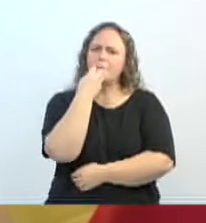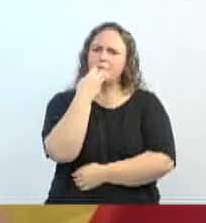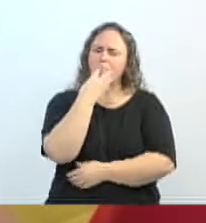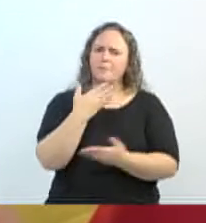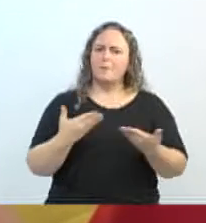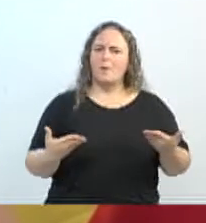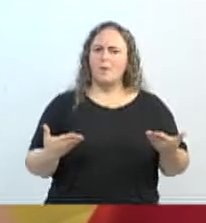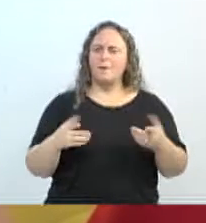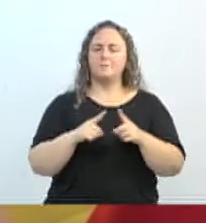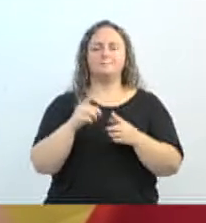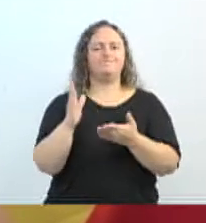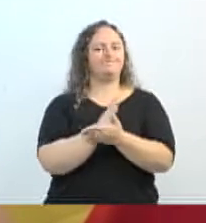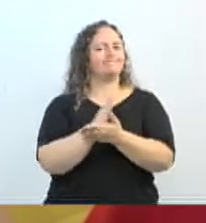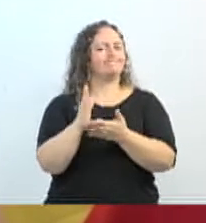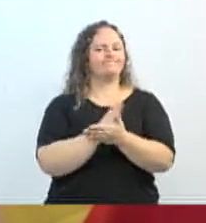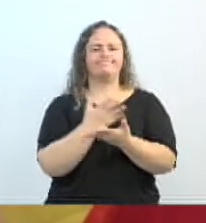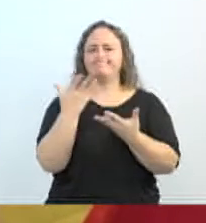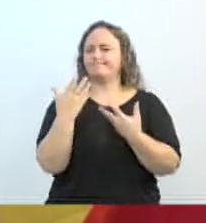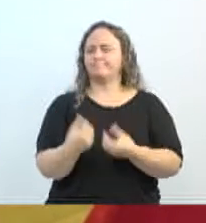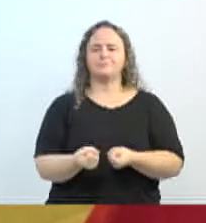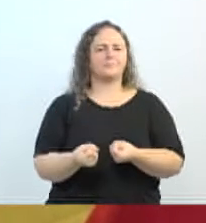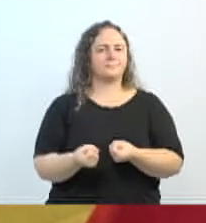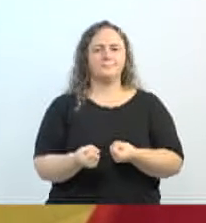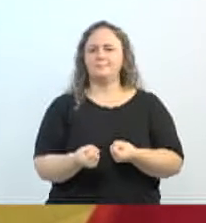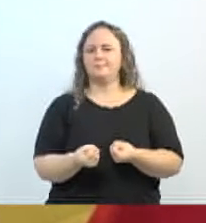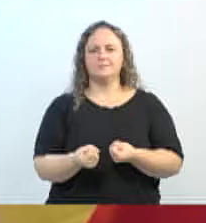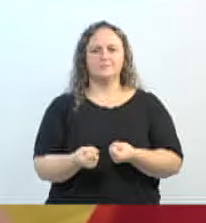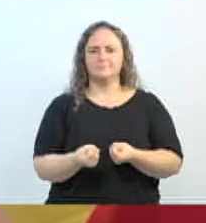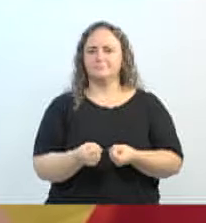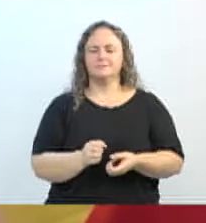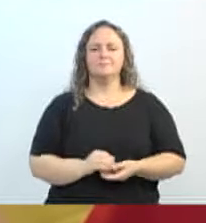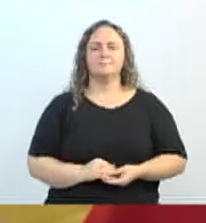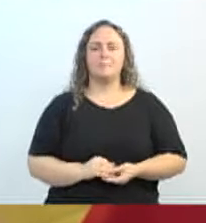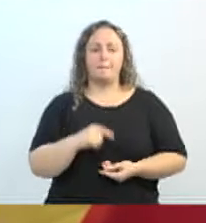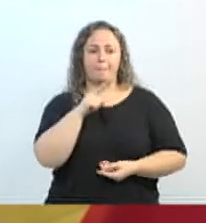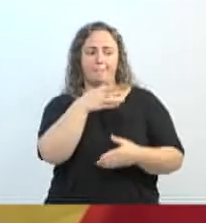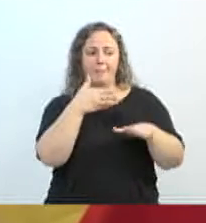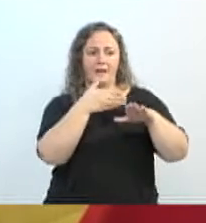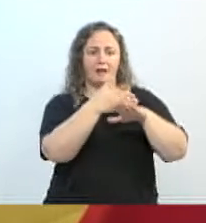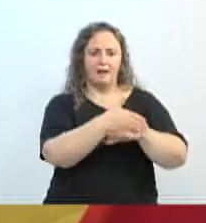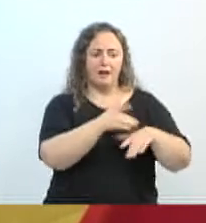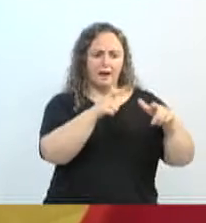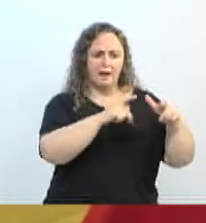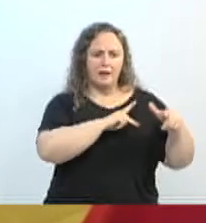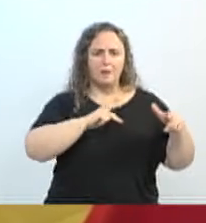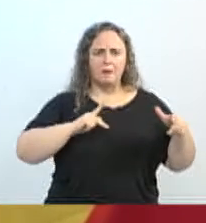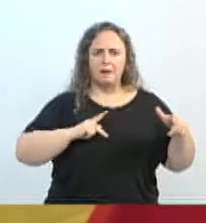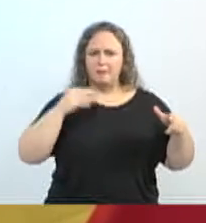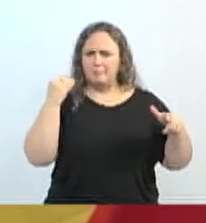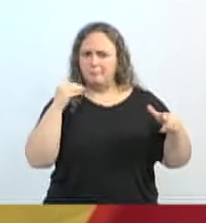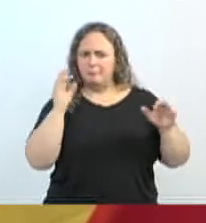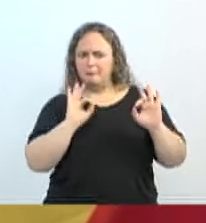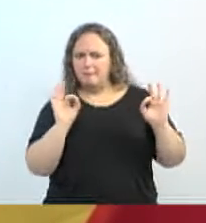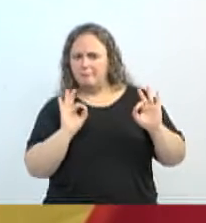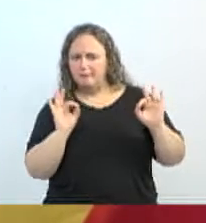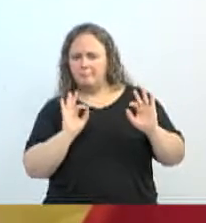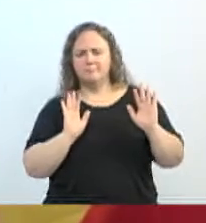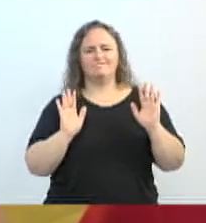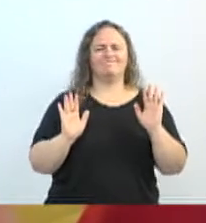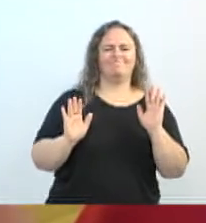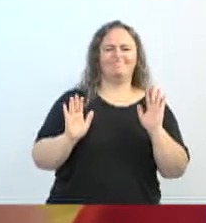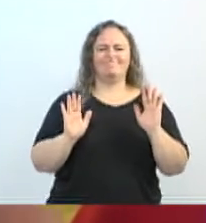gente que ainda não foi convencido disso e não é privando eles de acessar os serviços públicos que a gente vai conseguir convencê-los, muito pelo contrário, essa parece uma